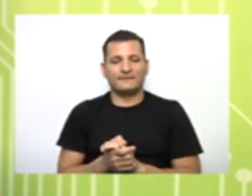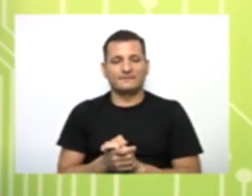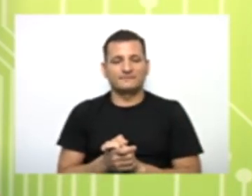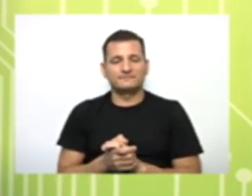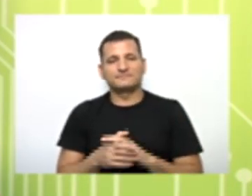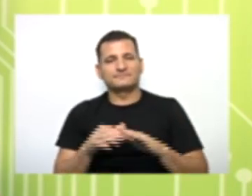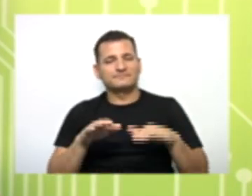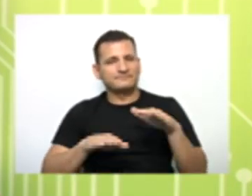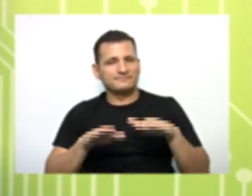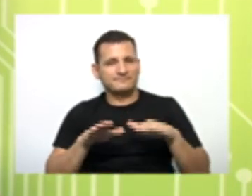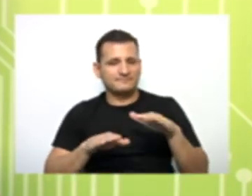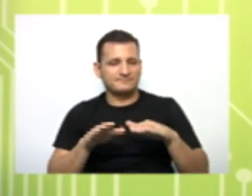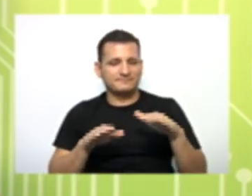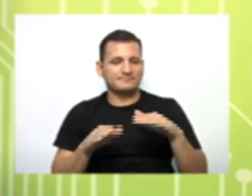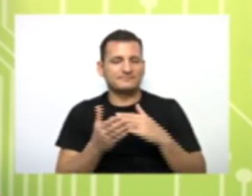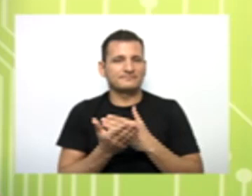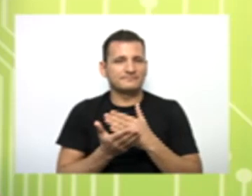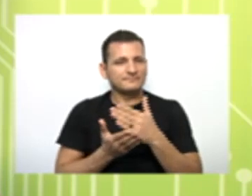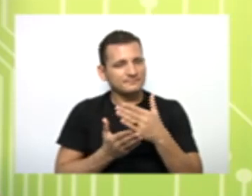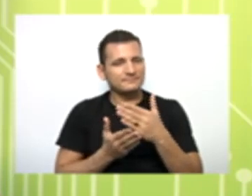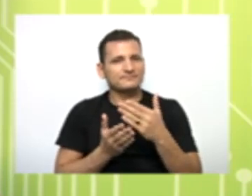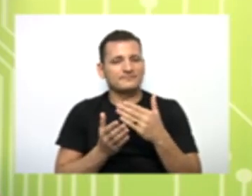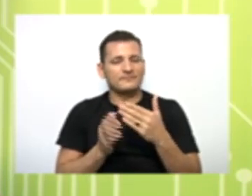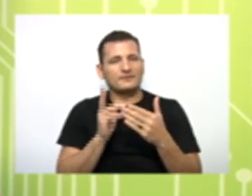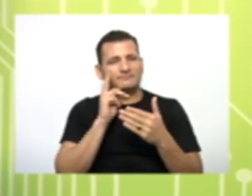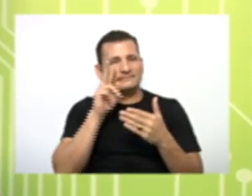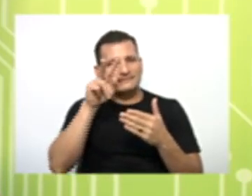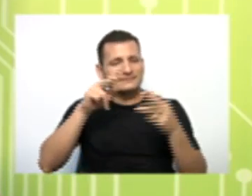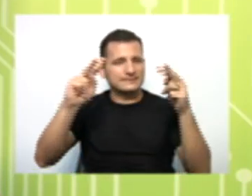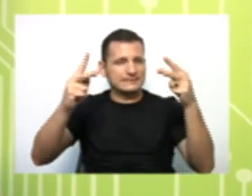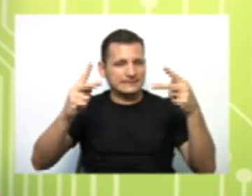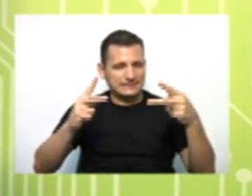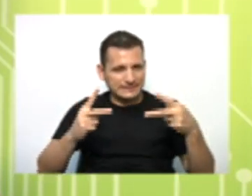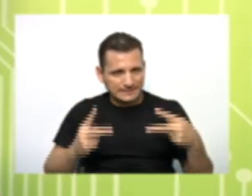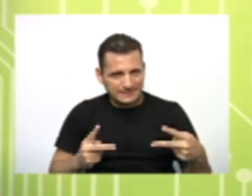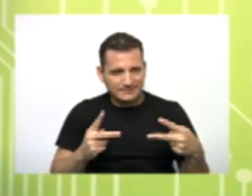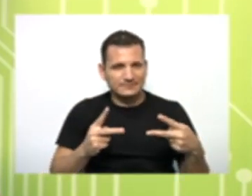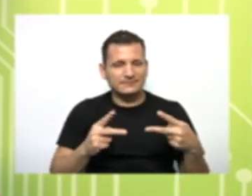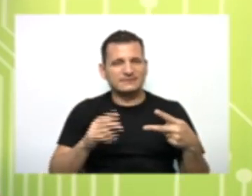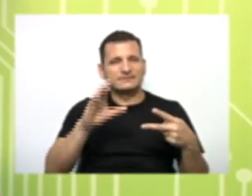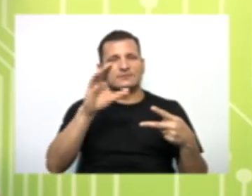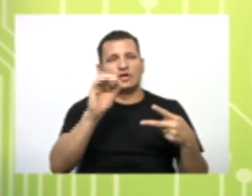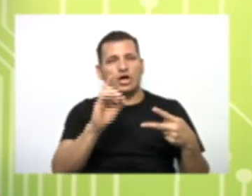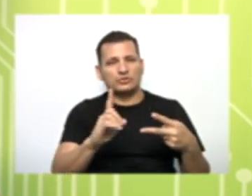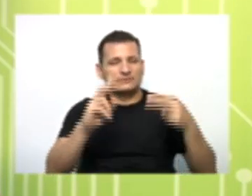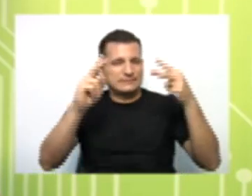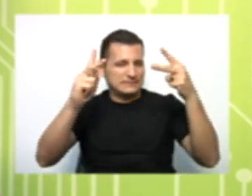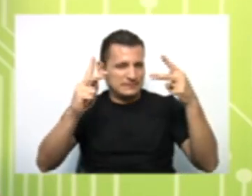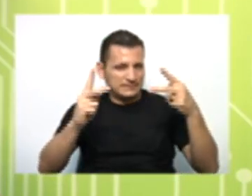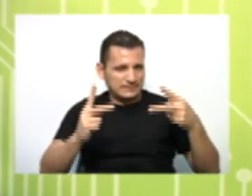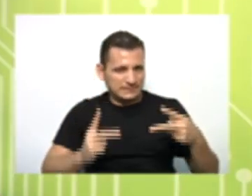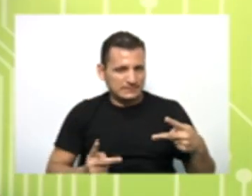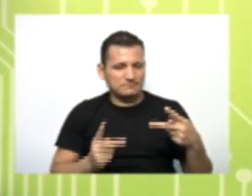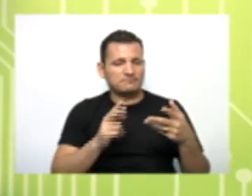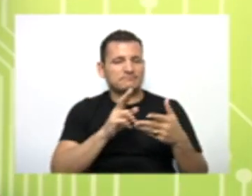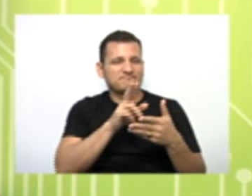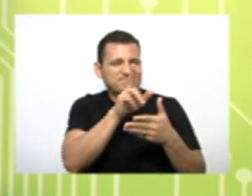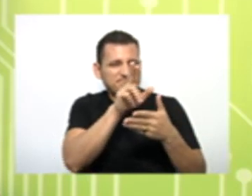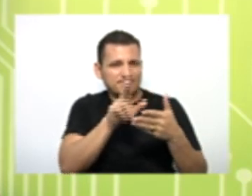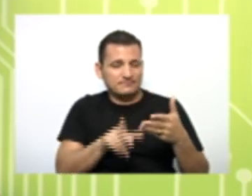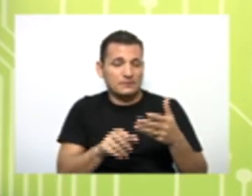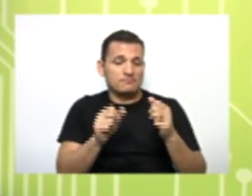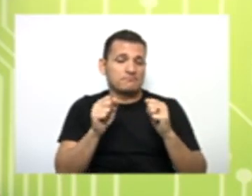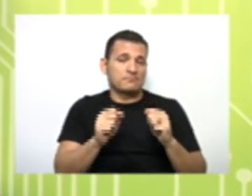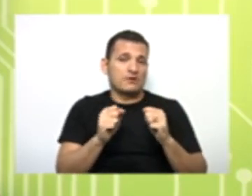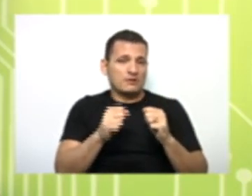a gente começar a observar tanta tag, tanto código, tanto comando, que pode